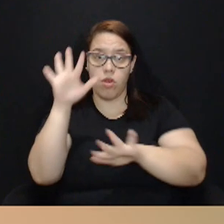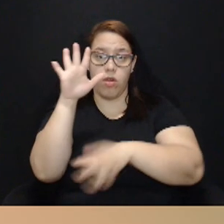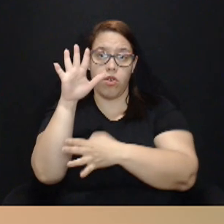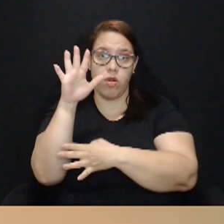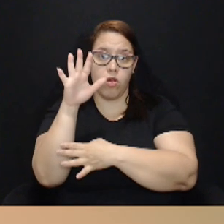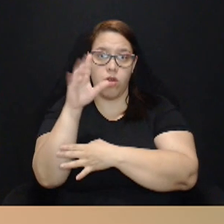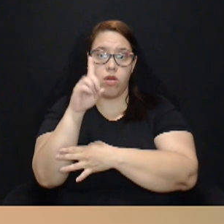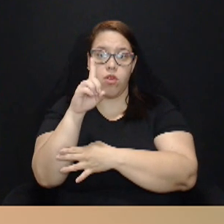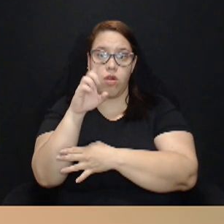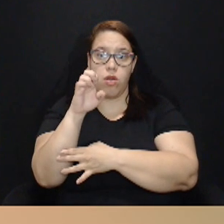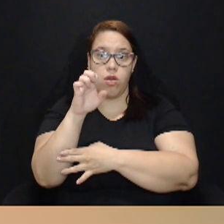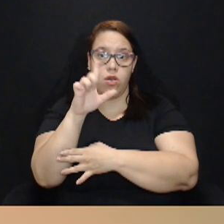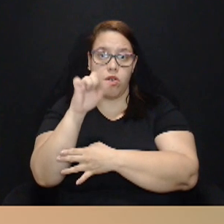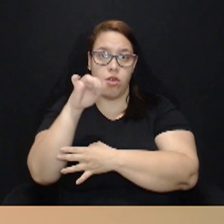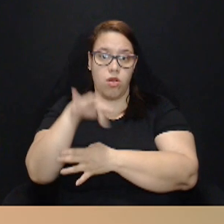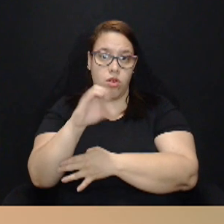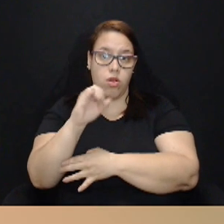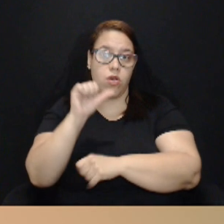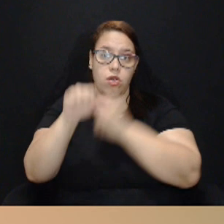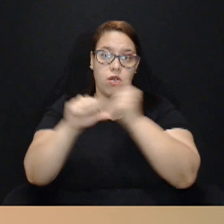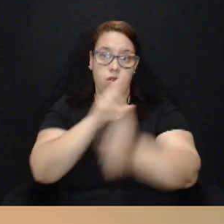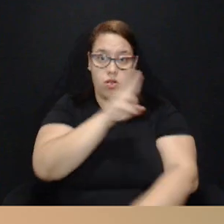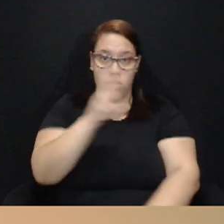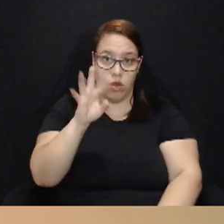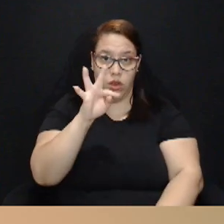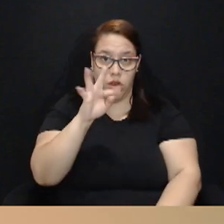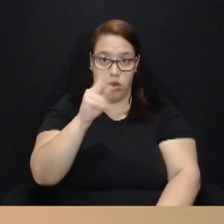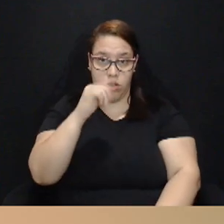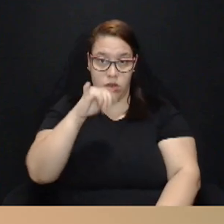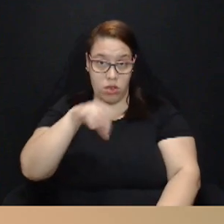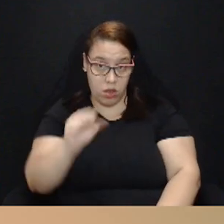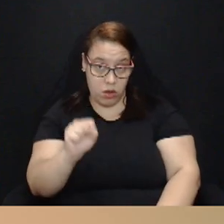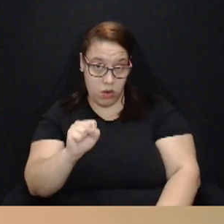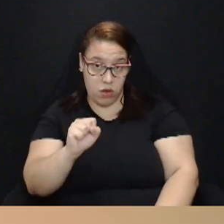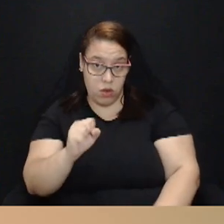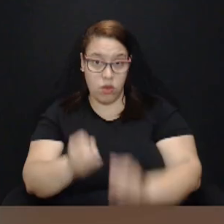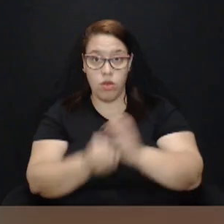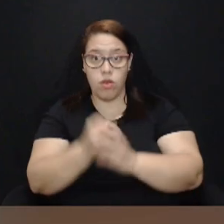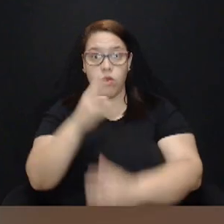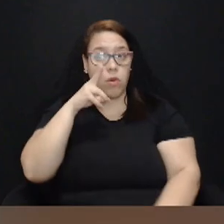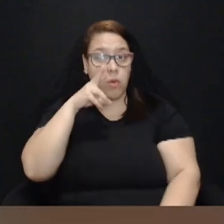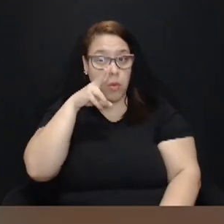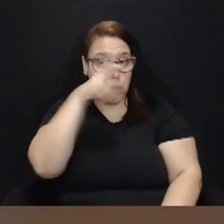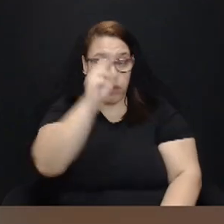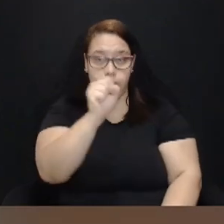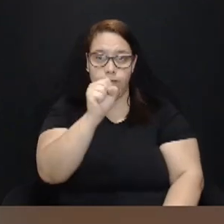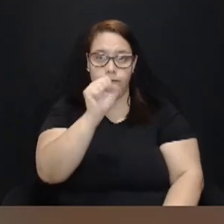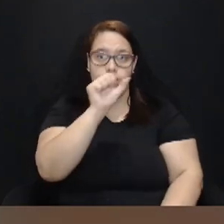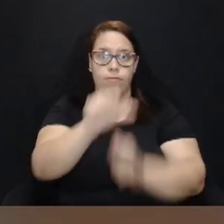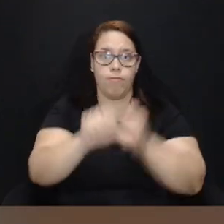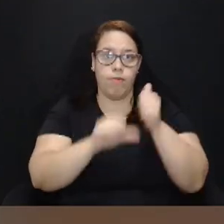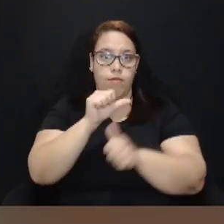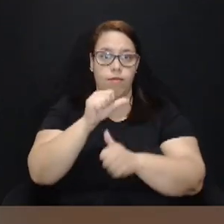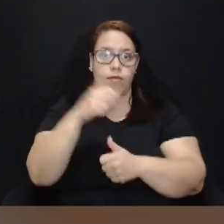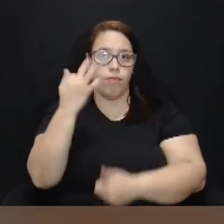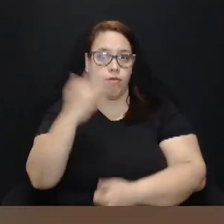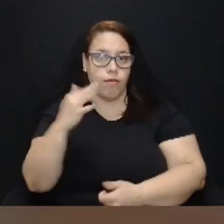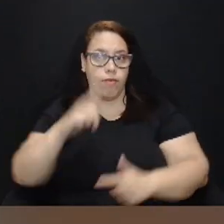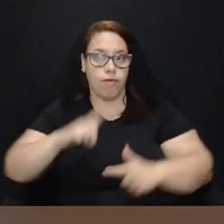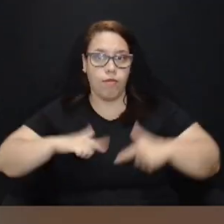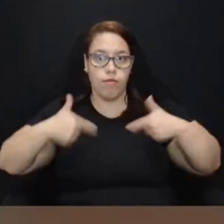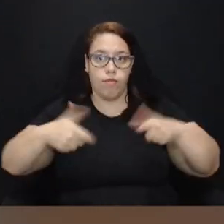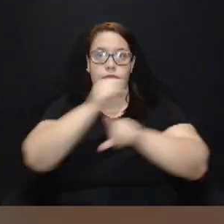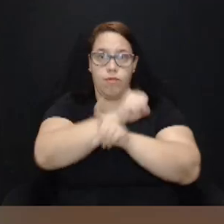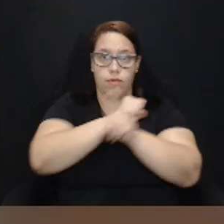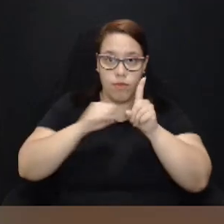transformou e leva o nome da Thaís. De onde o senhor tirou forças para transformar a sua dor em luta social?